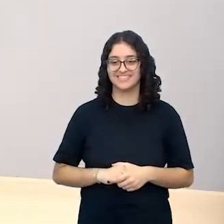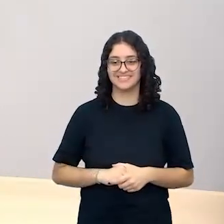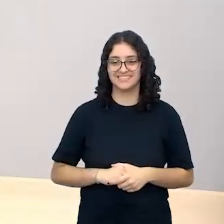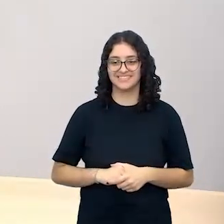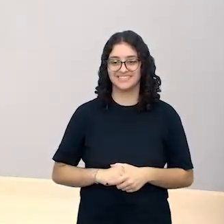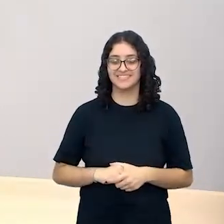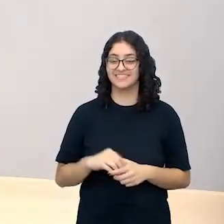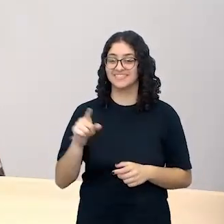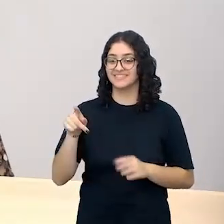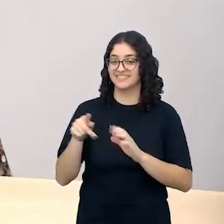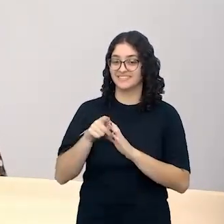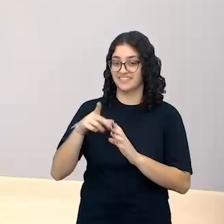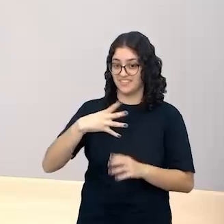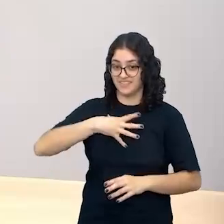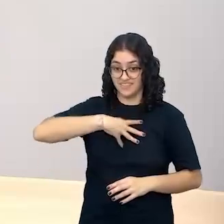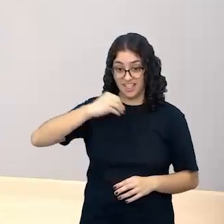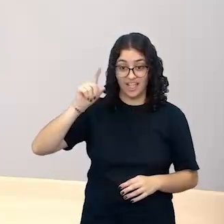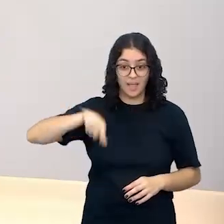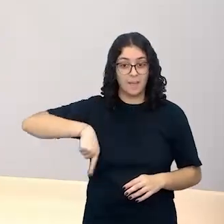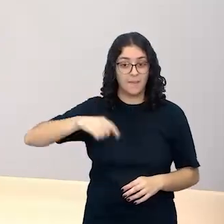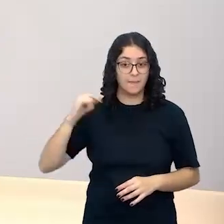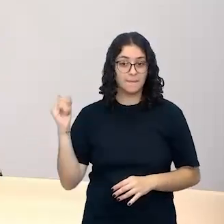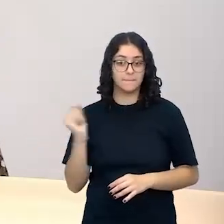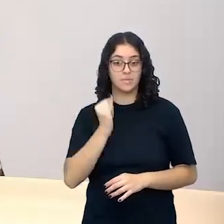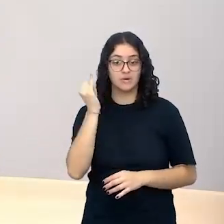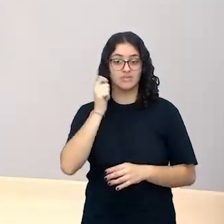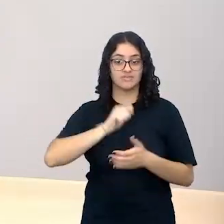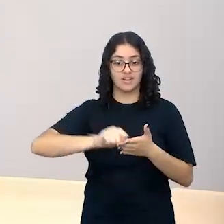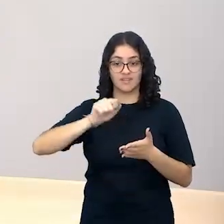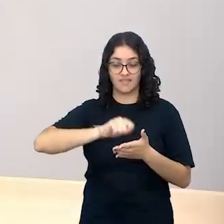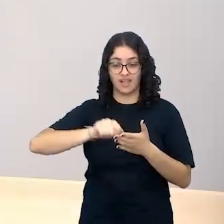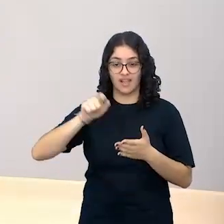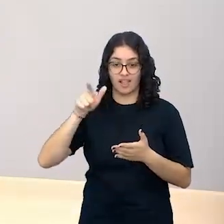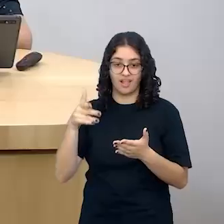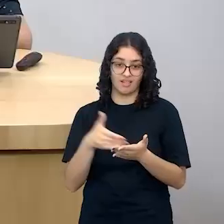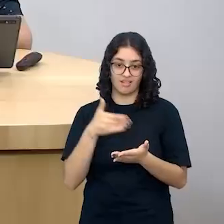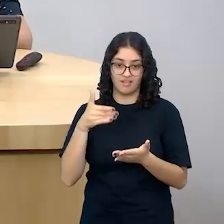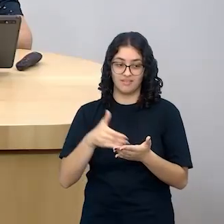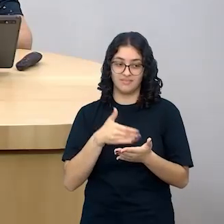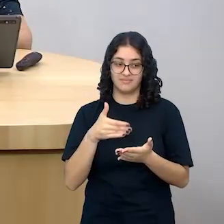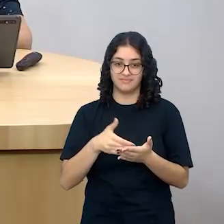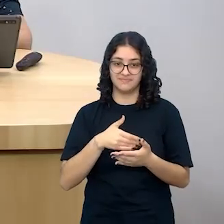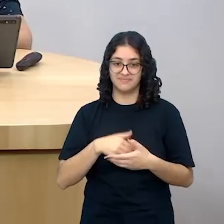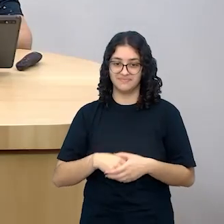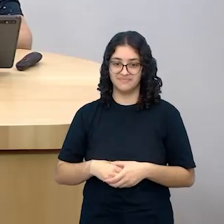A filha dela foi importantíssima para escrever o livro sobre ela.